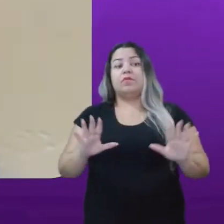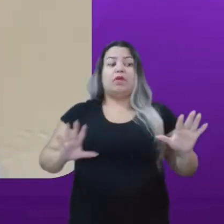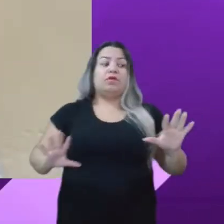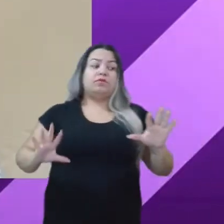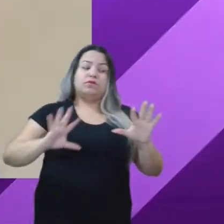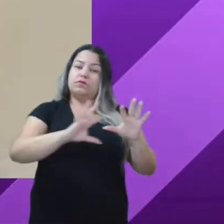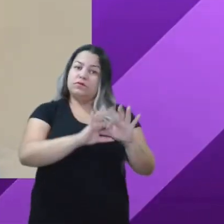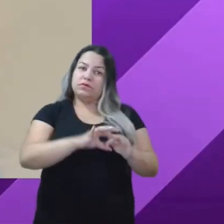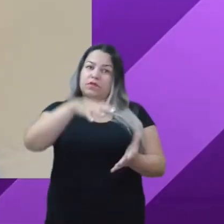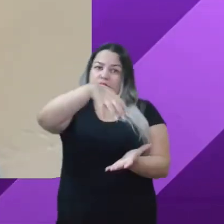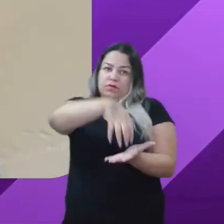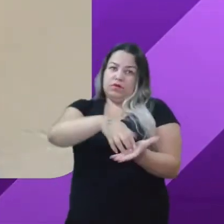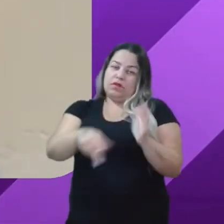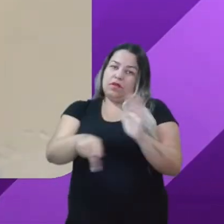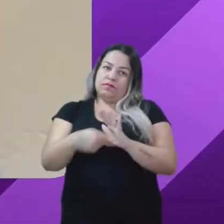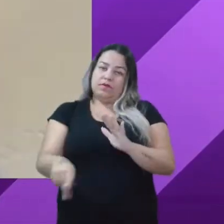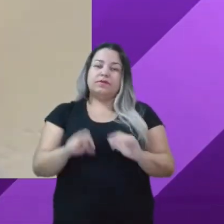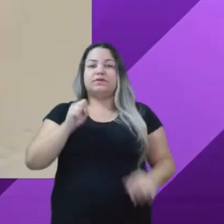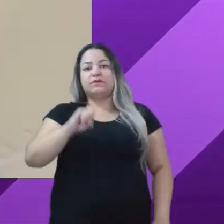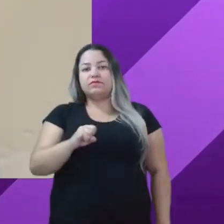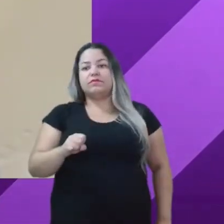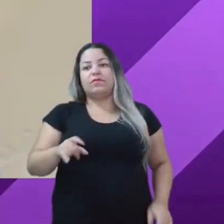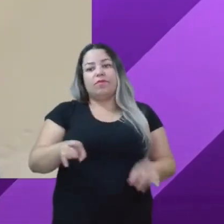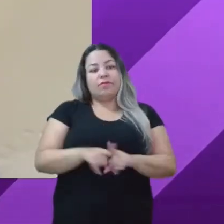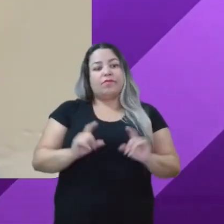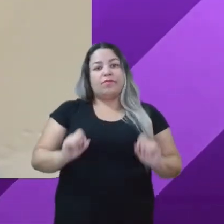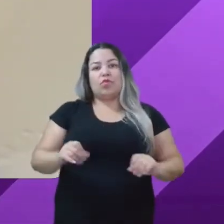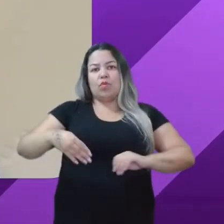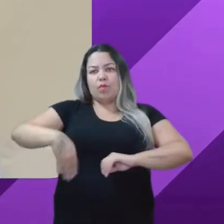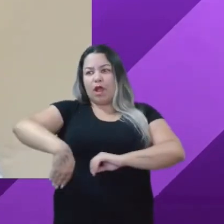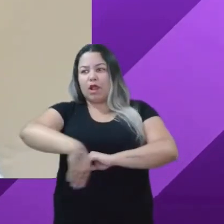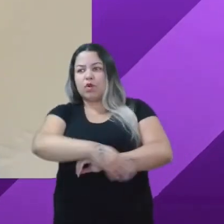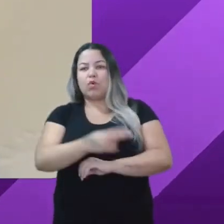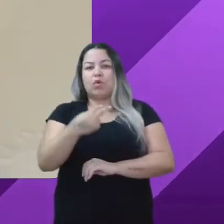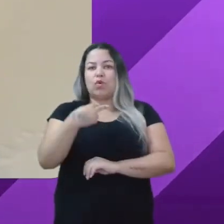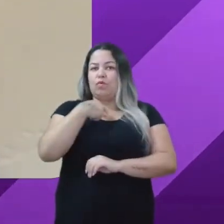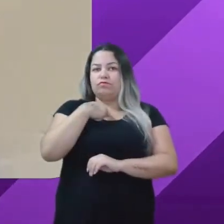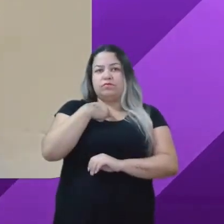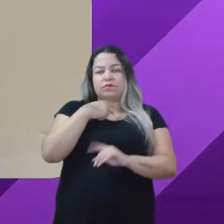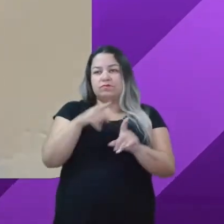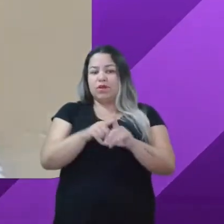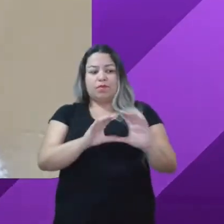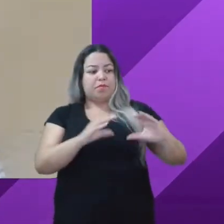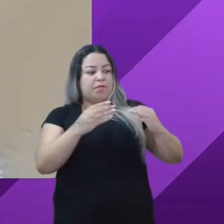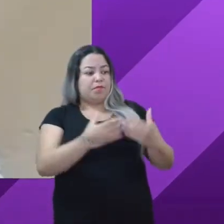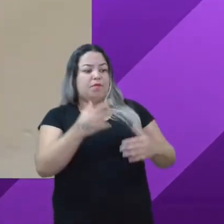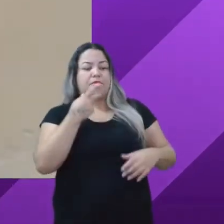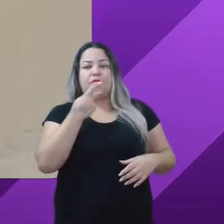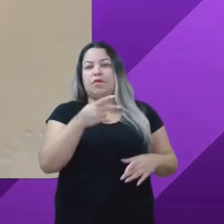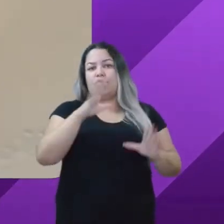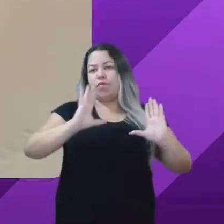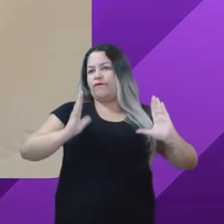uma territorialidade. Se a gente vai chegar num bairro, a gente não pode chegar na comunidade só dizendo, vou fazer um evento